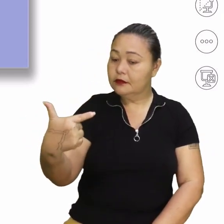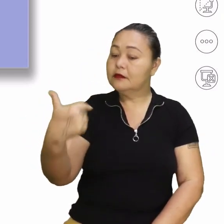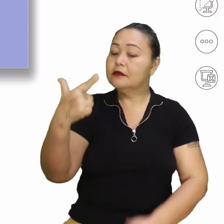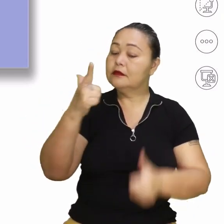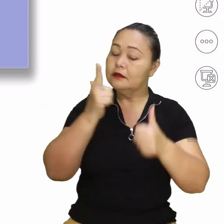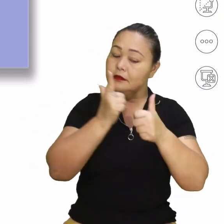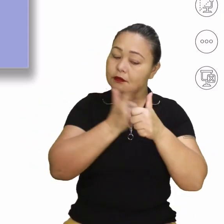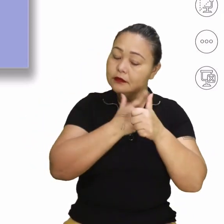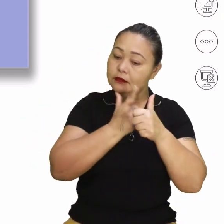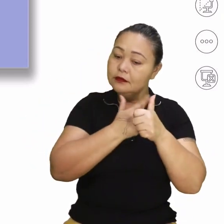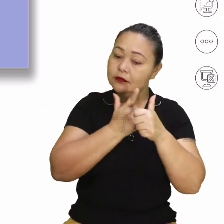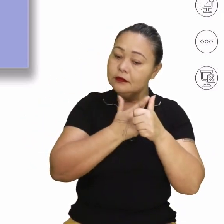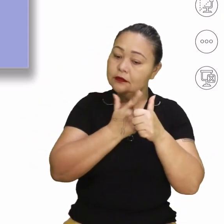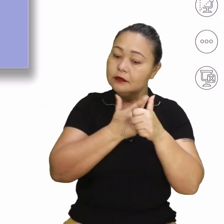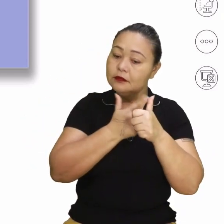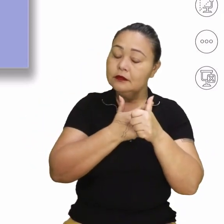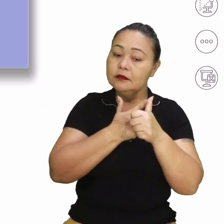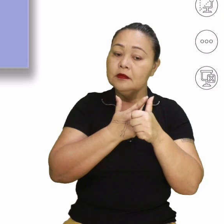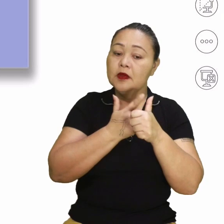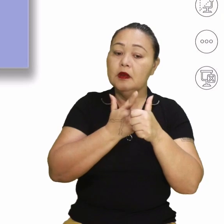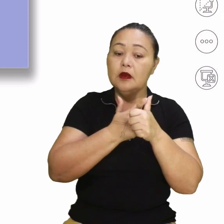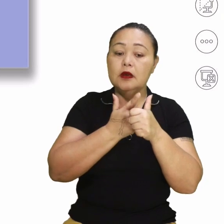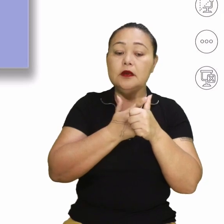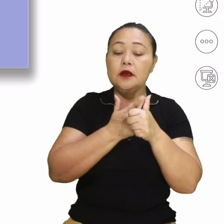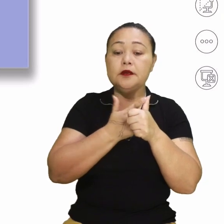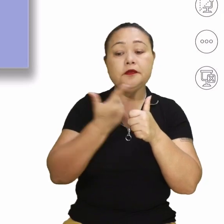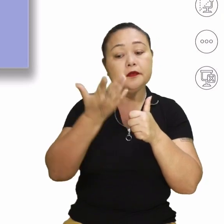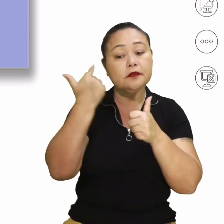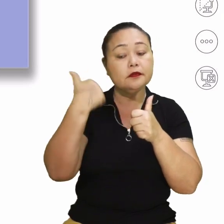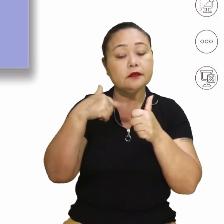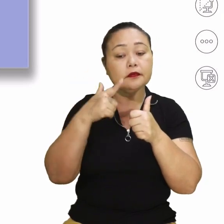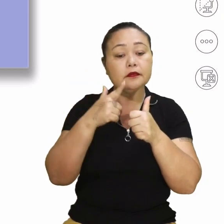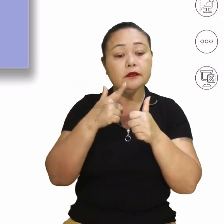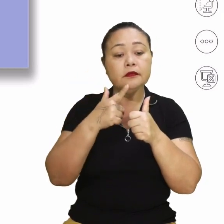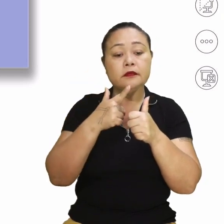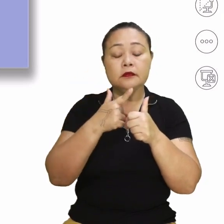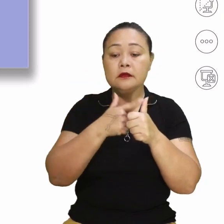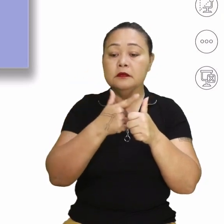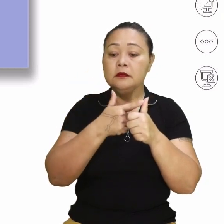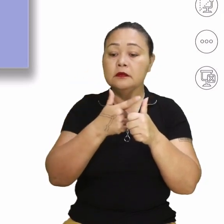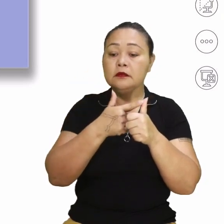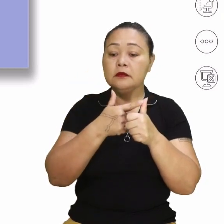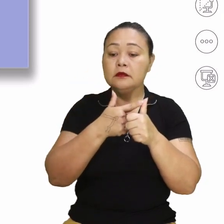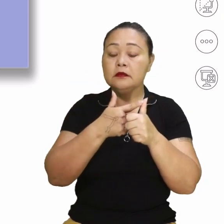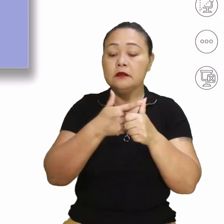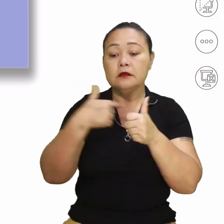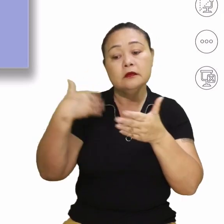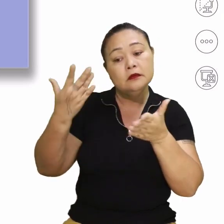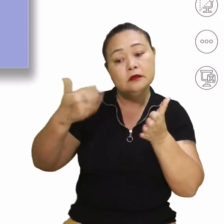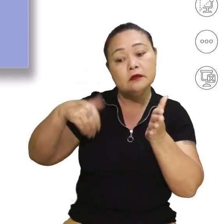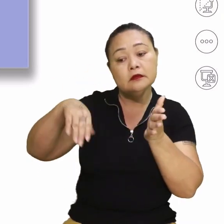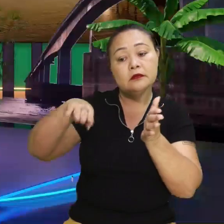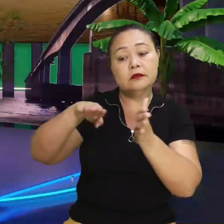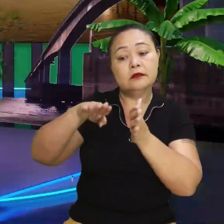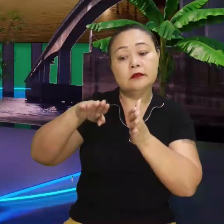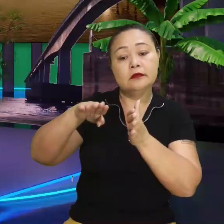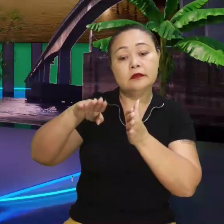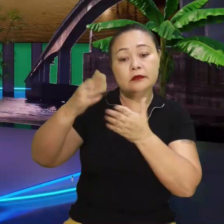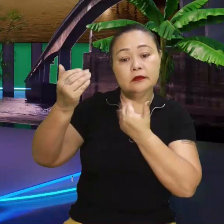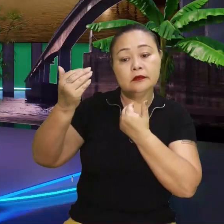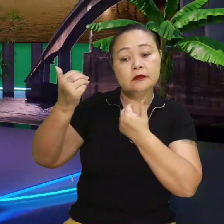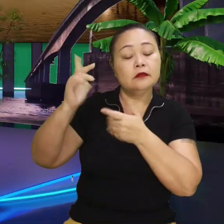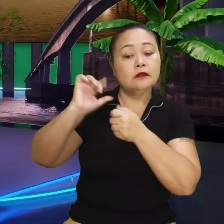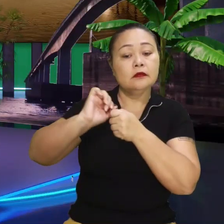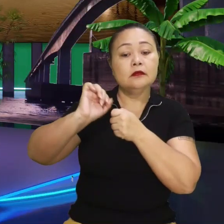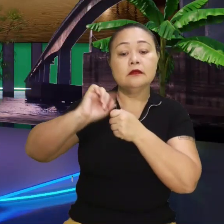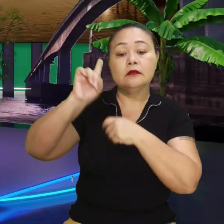só Relembrando aqui a você olha só vamos fazer aqui uma pequena observação chega aí comigo diretor